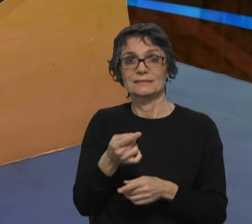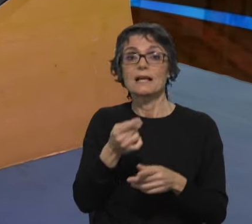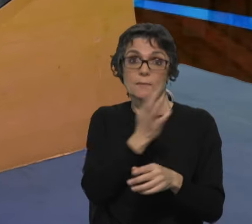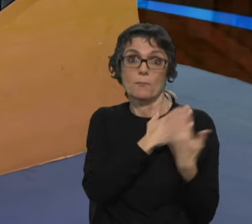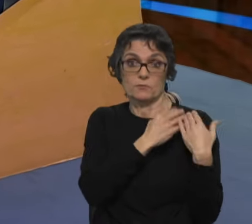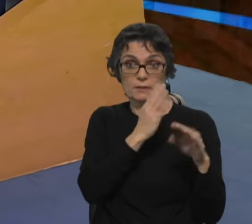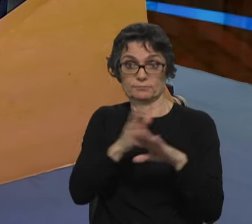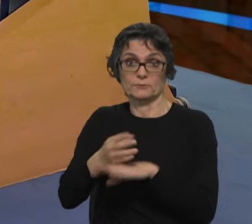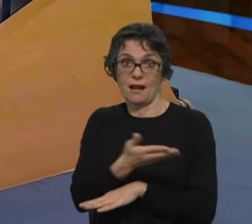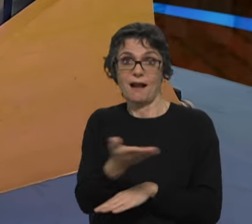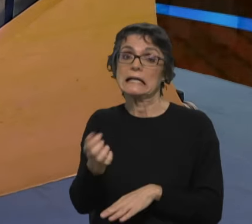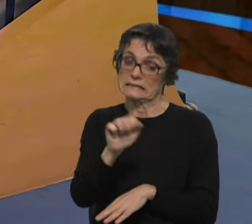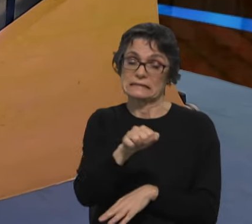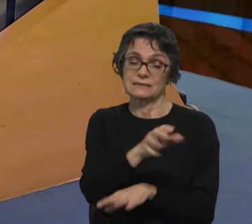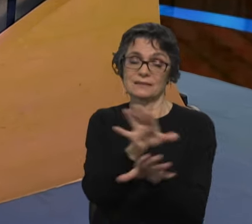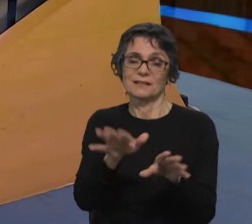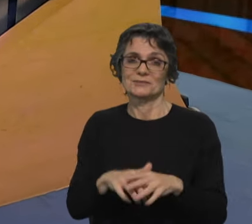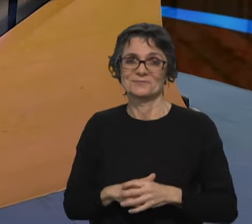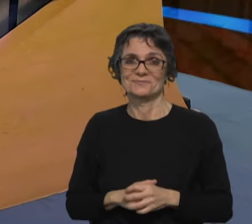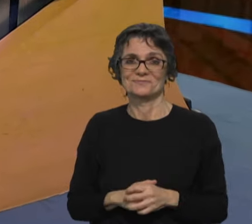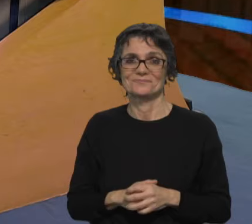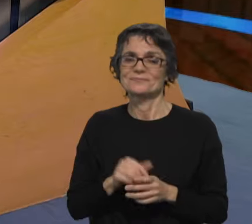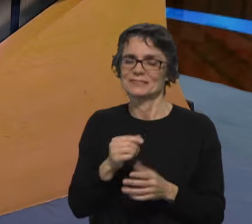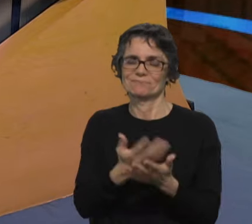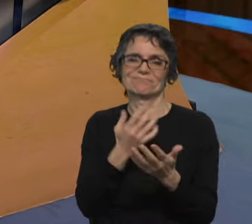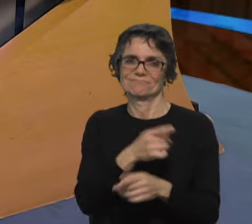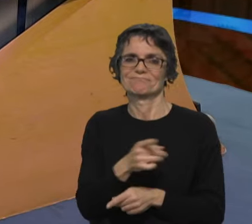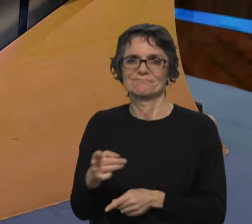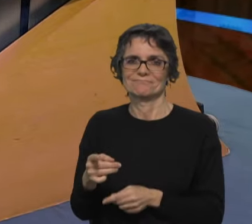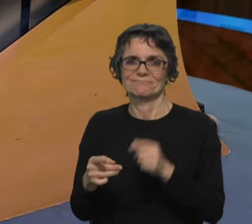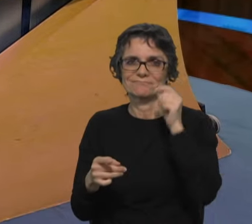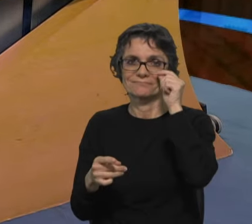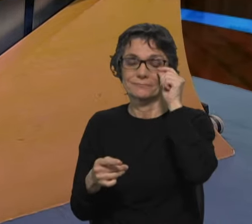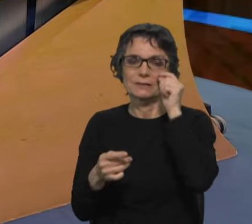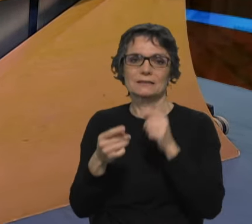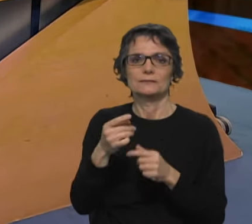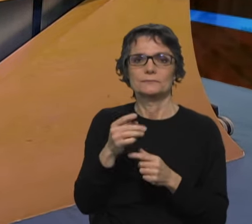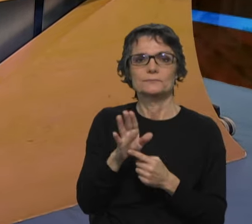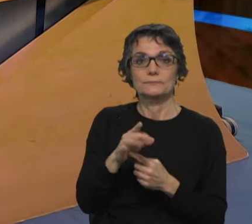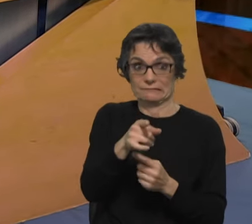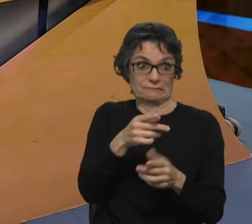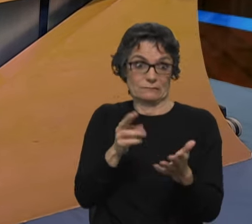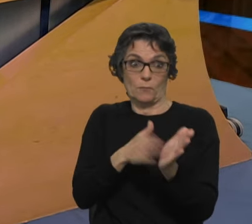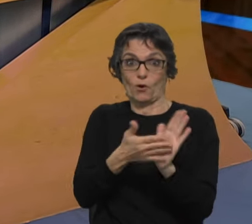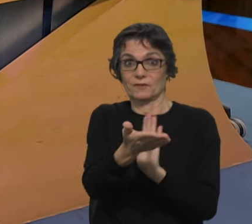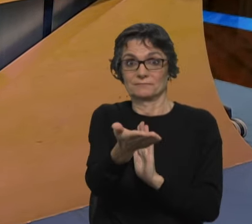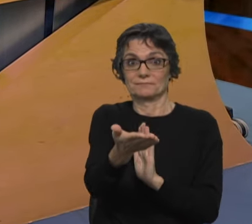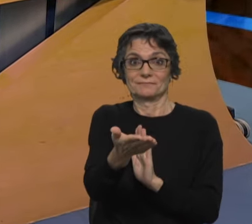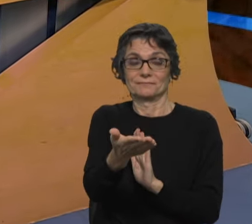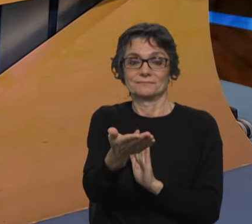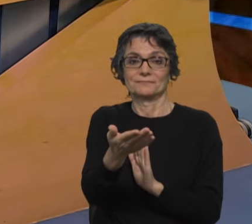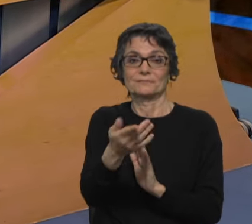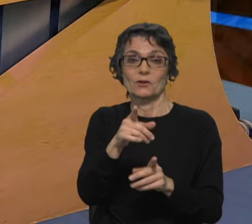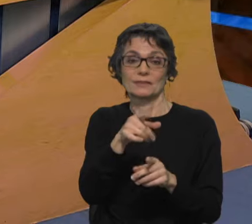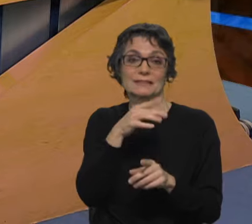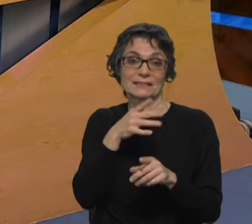repartição de papéis e isso é é muito eh é muito Evidente isto isto por exemplo nessa Como está a ver é muito diferente agora que falou em